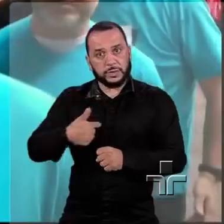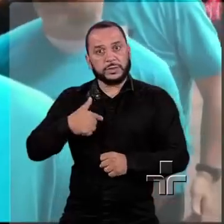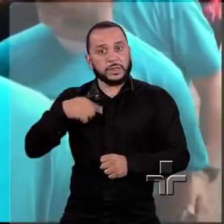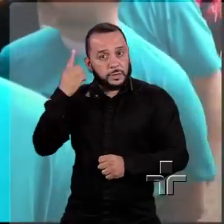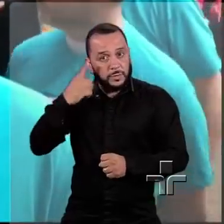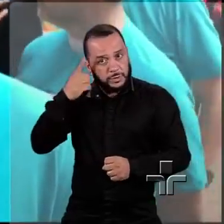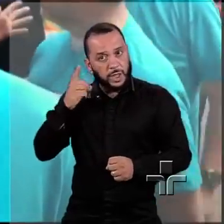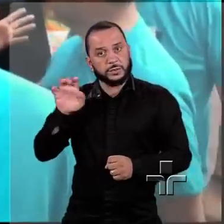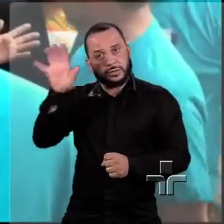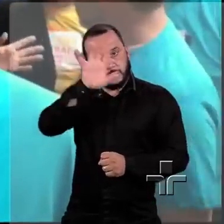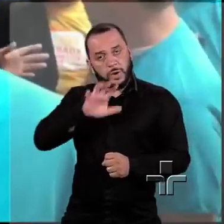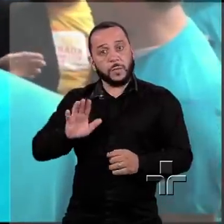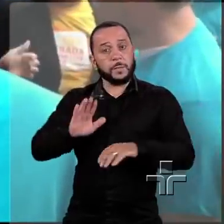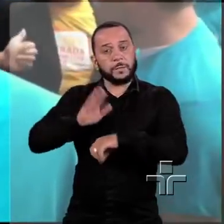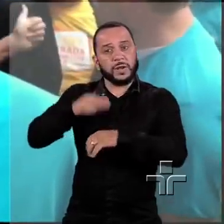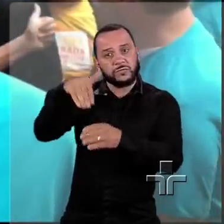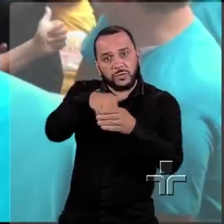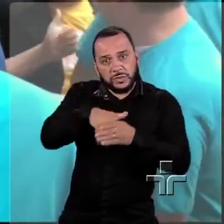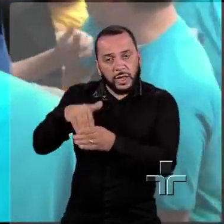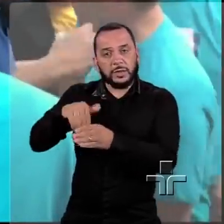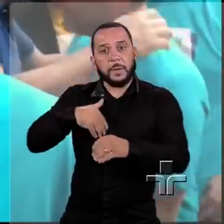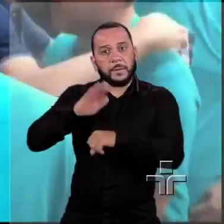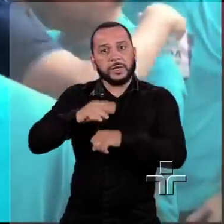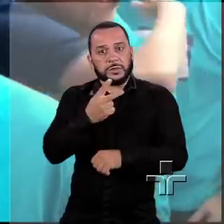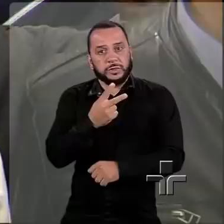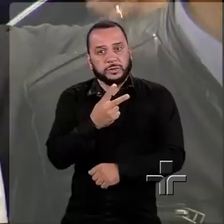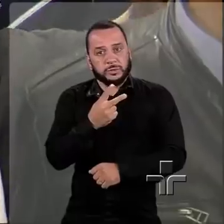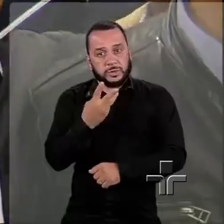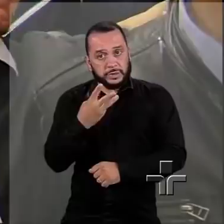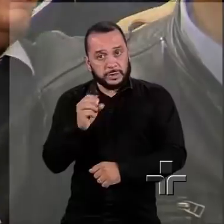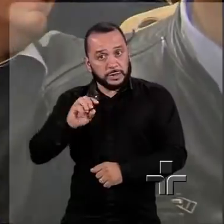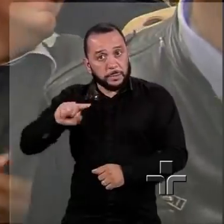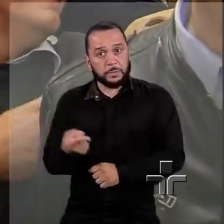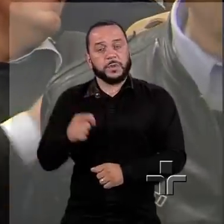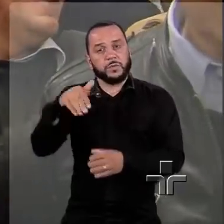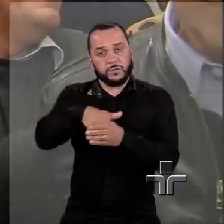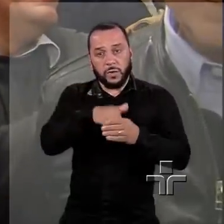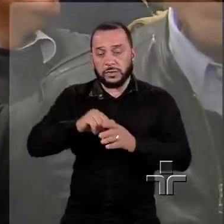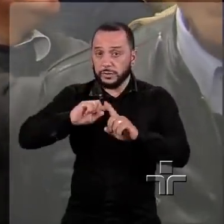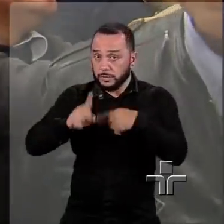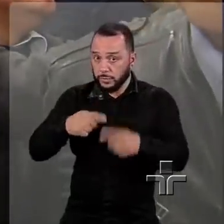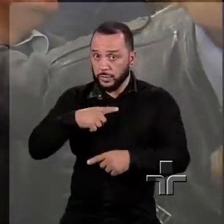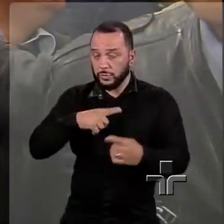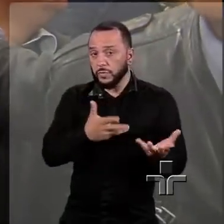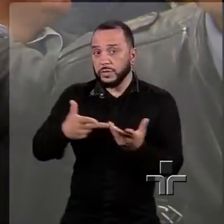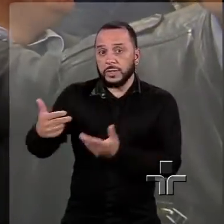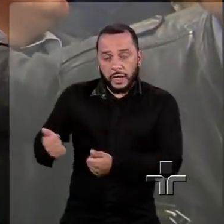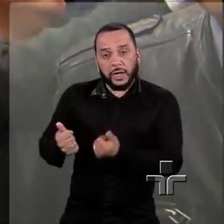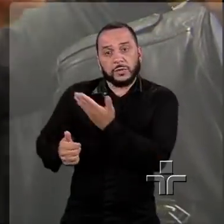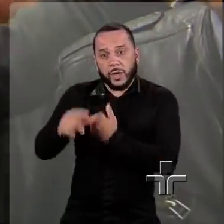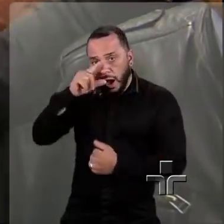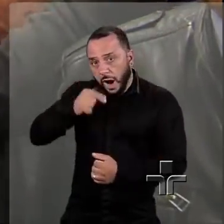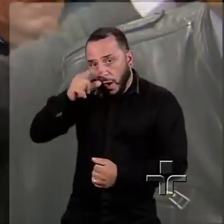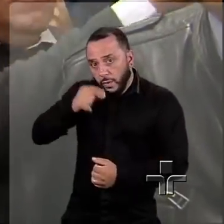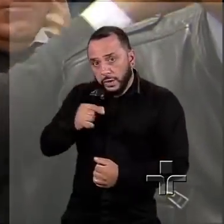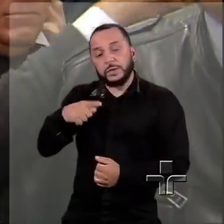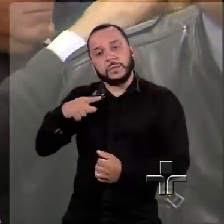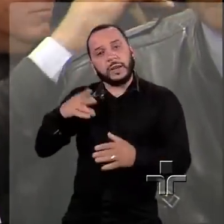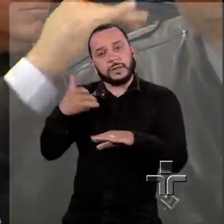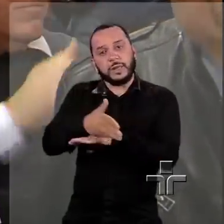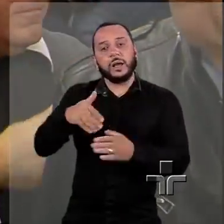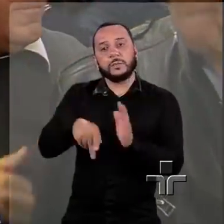mais votado no estado, com mais de 230 mil votos. Em seguida, foi convidado pelo então governador Geraldo Alckmin para